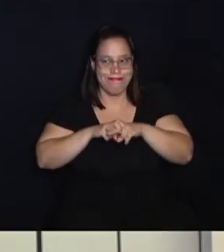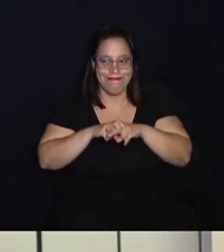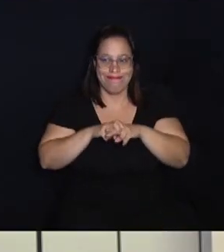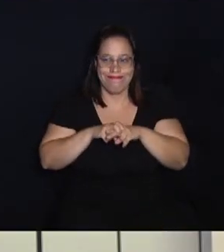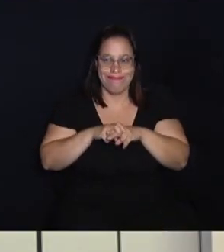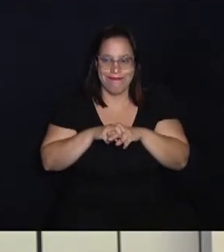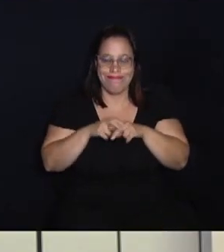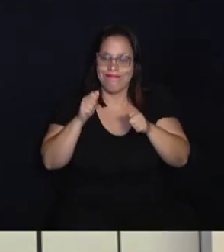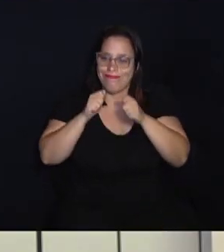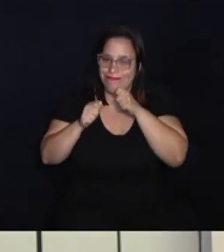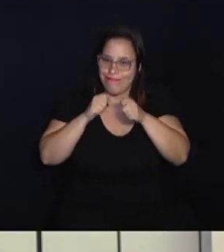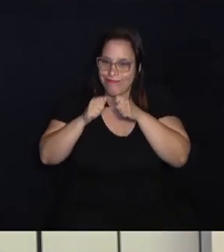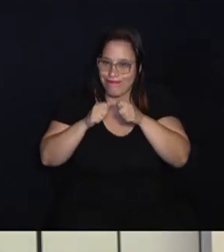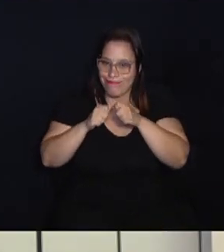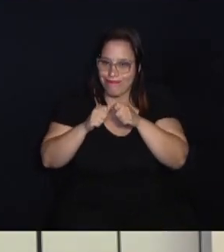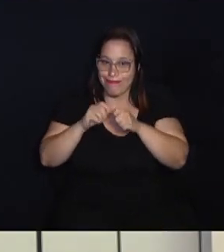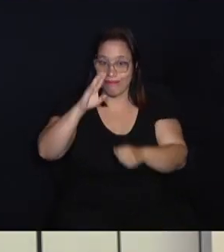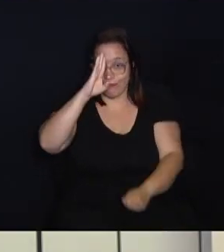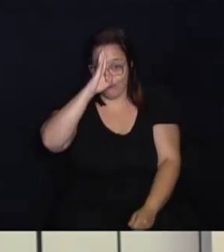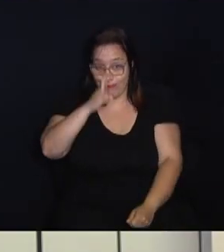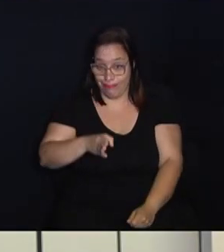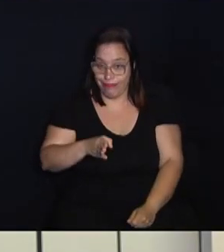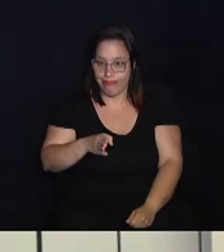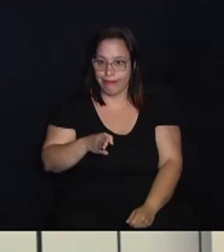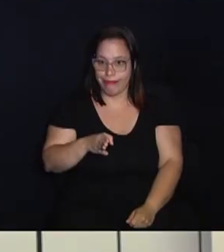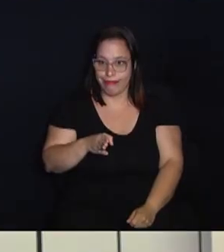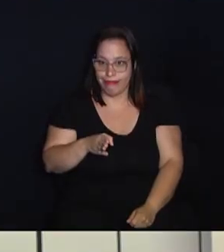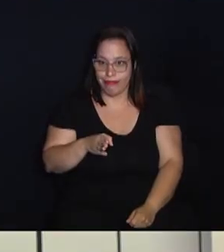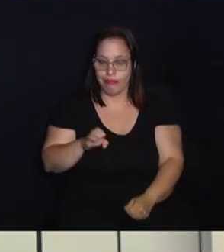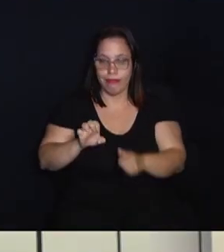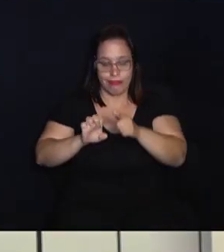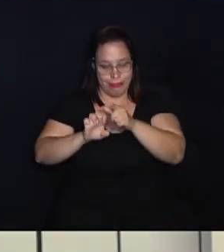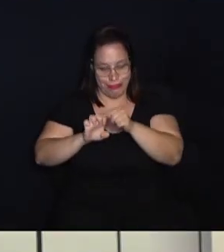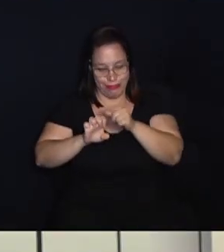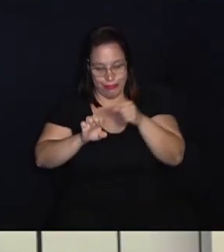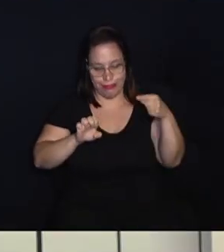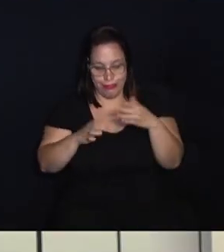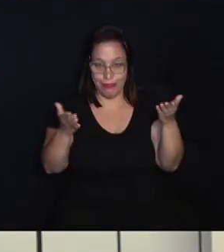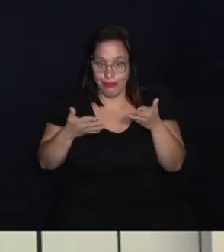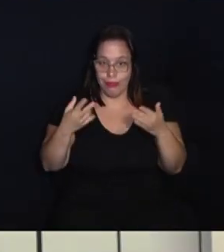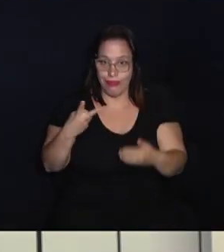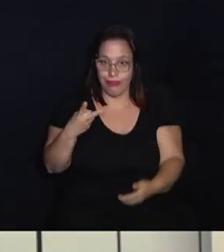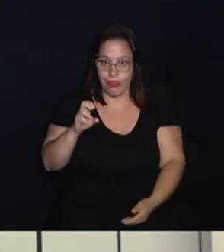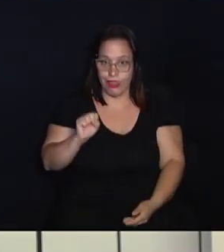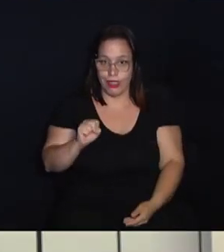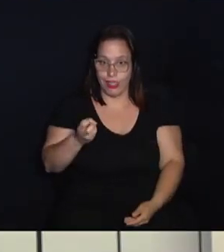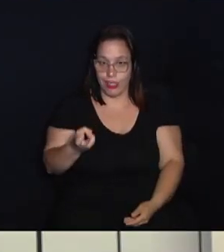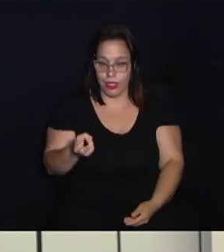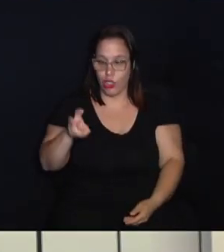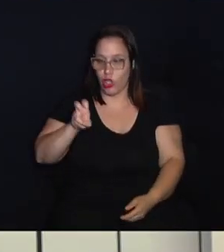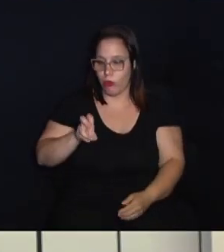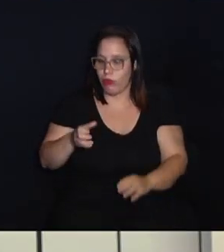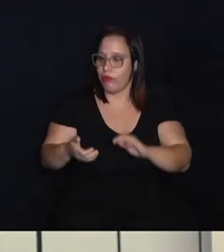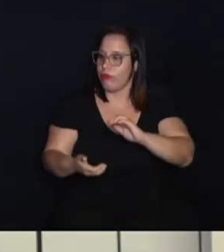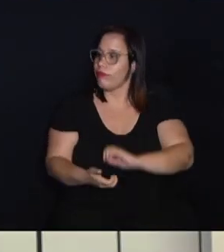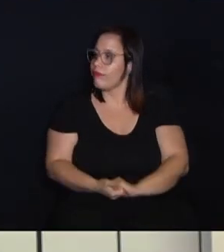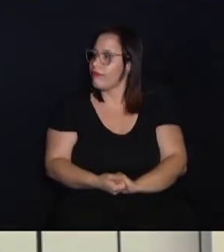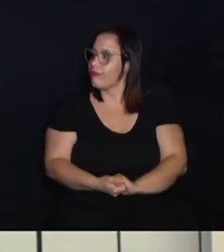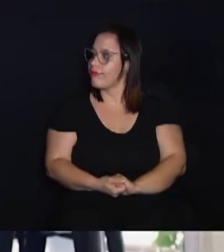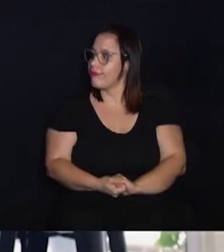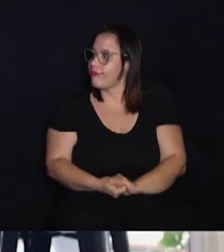uma reportagem sobre as principais tendências de empreendedorismo agora para 2025.